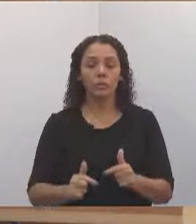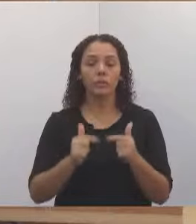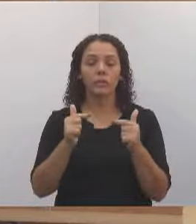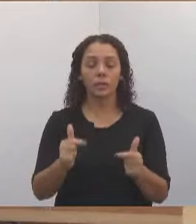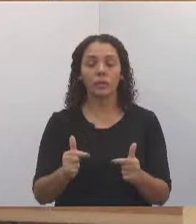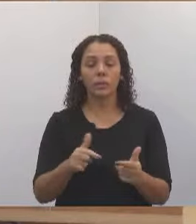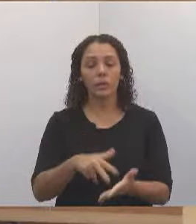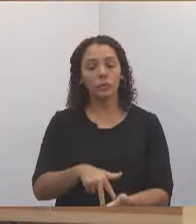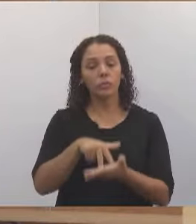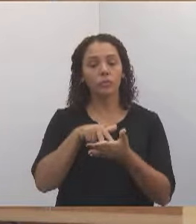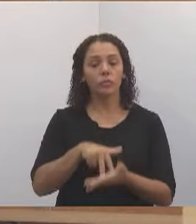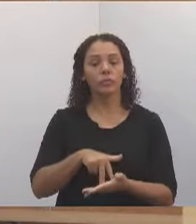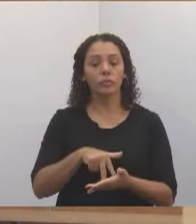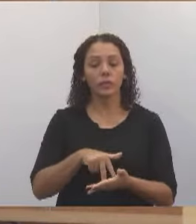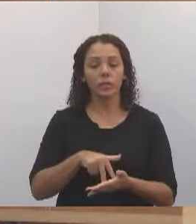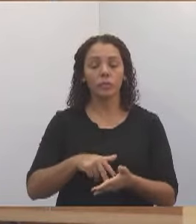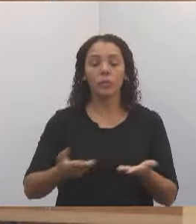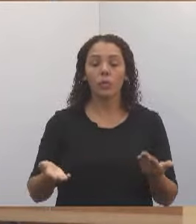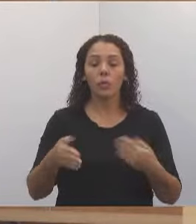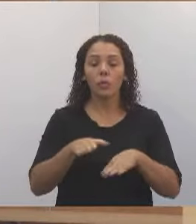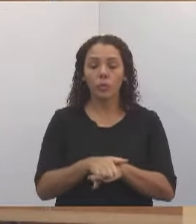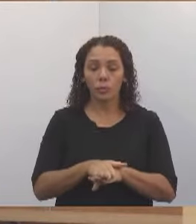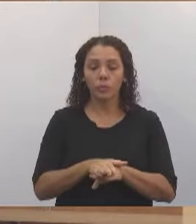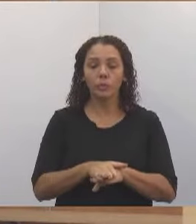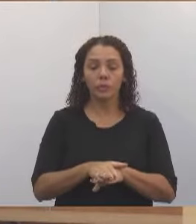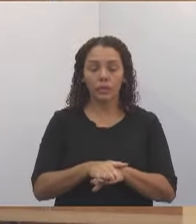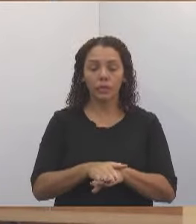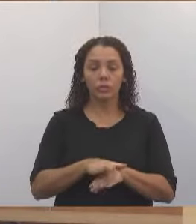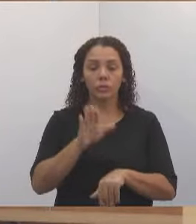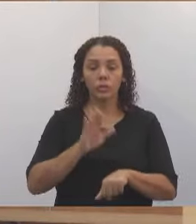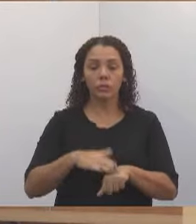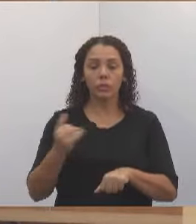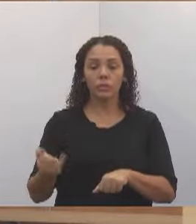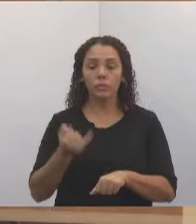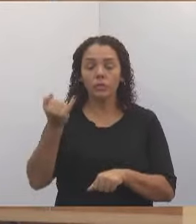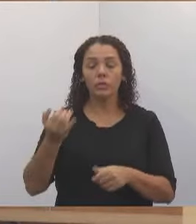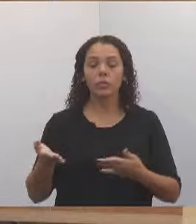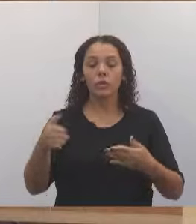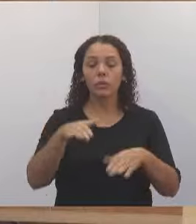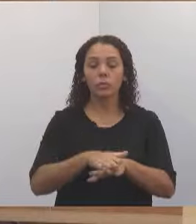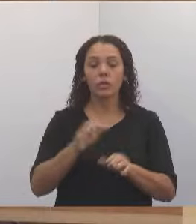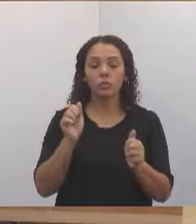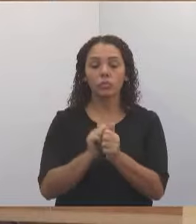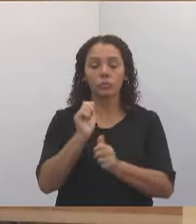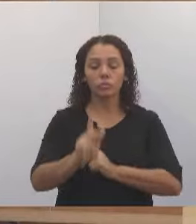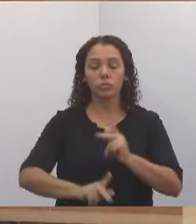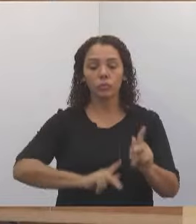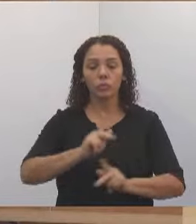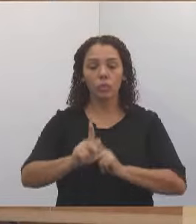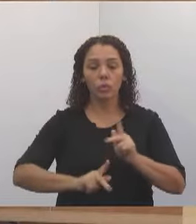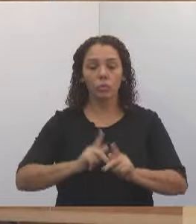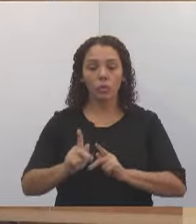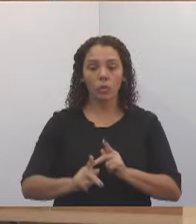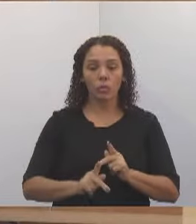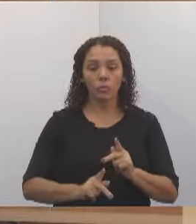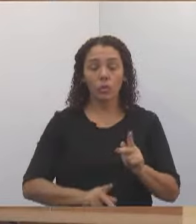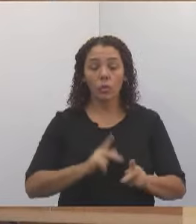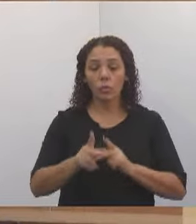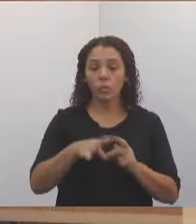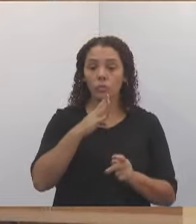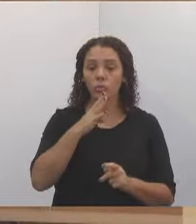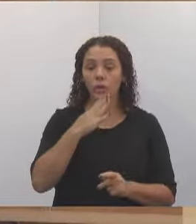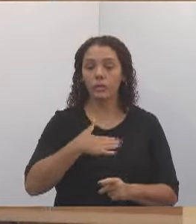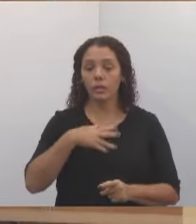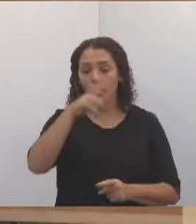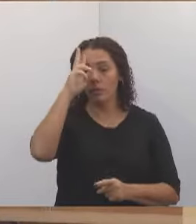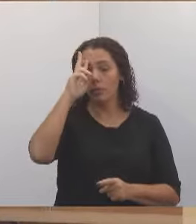chão, com muita humildade, que é o que interessa, humildade junto da população. A população que me conhece